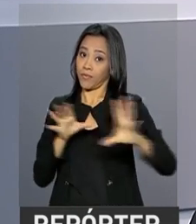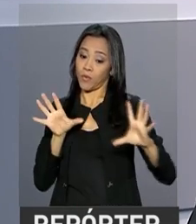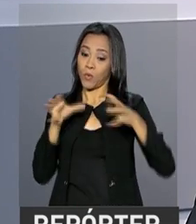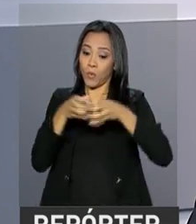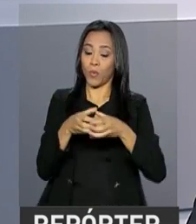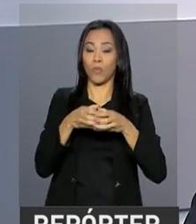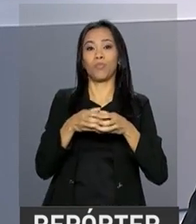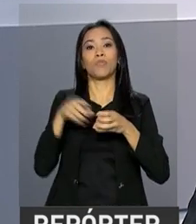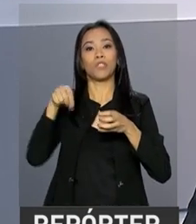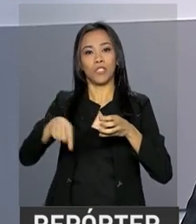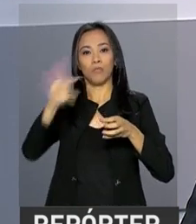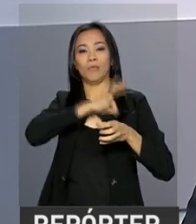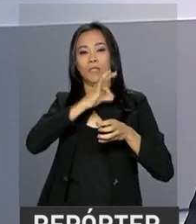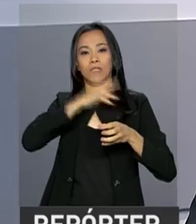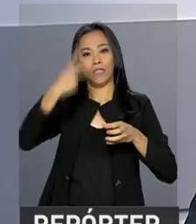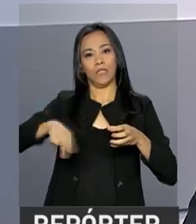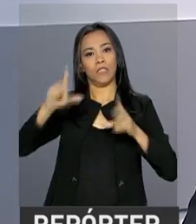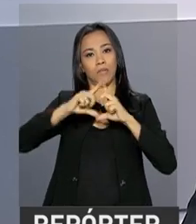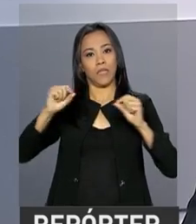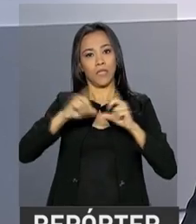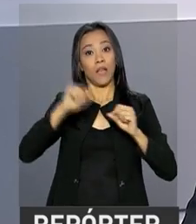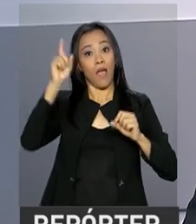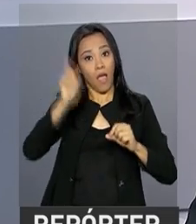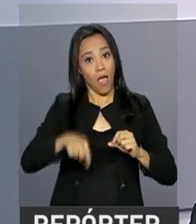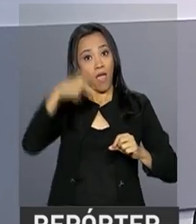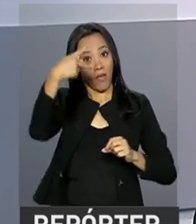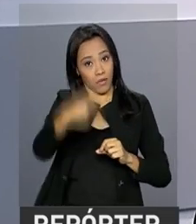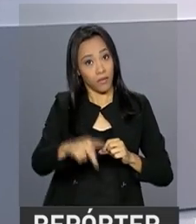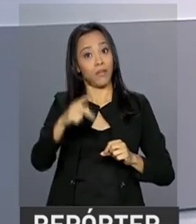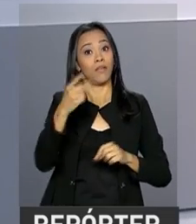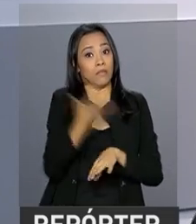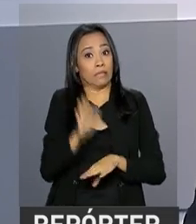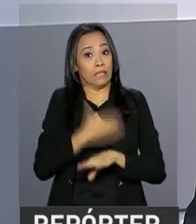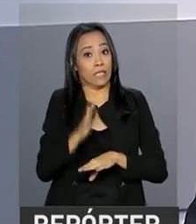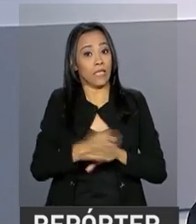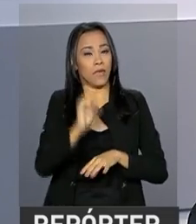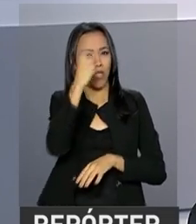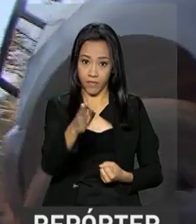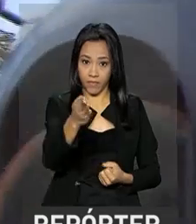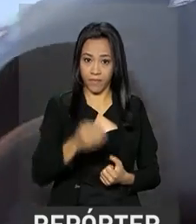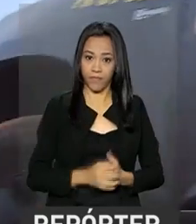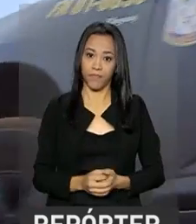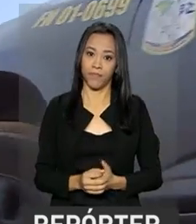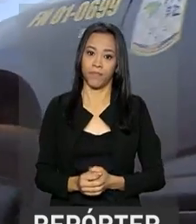pública a capacitação acontece na academia Nacional de polícia e dura um